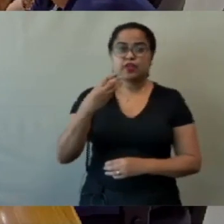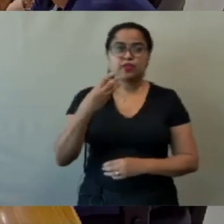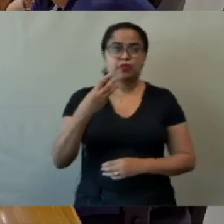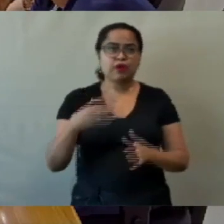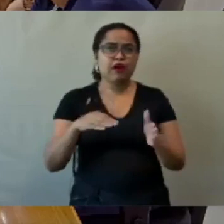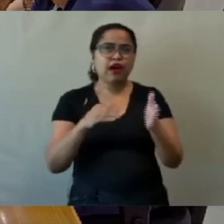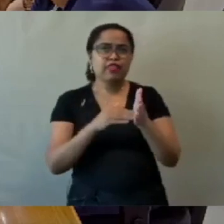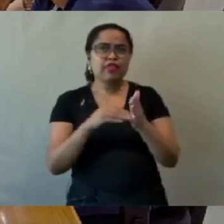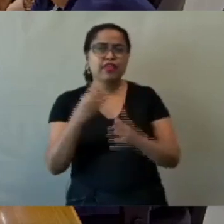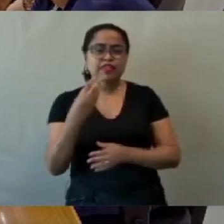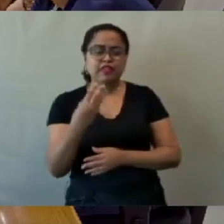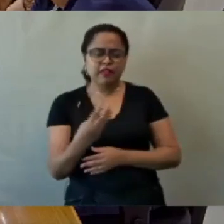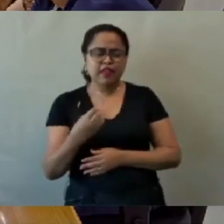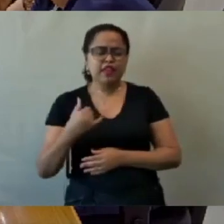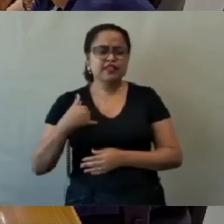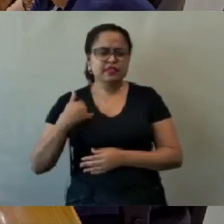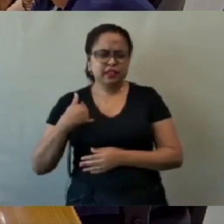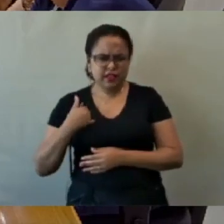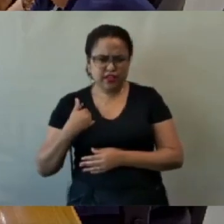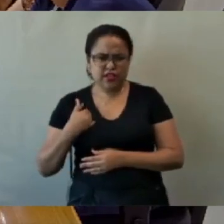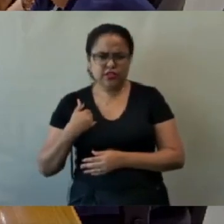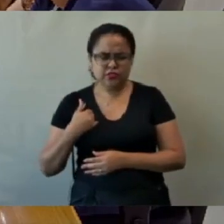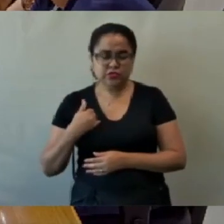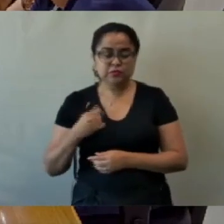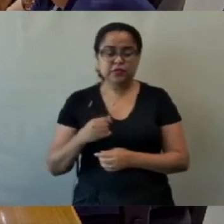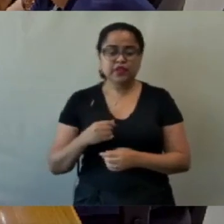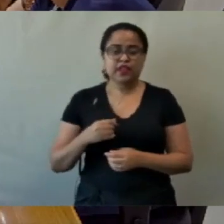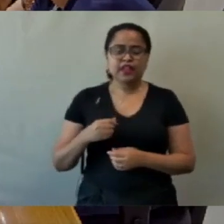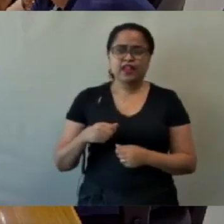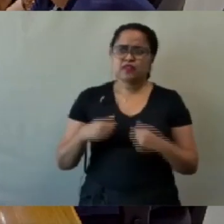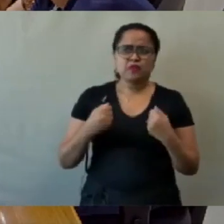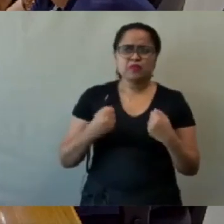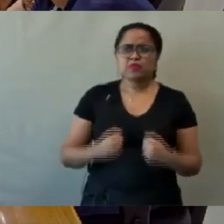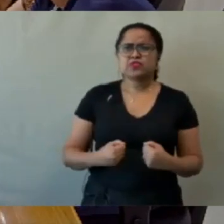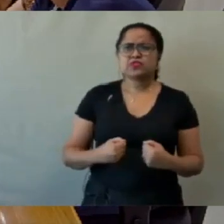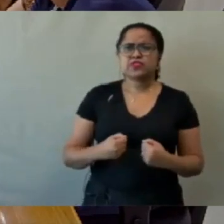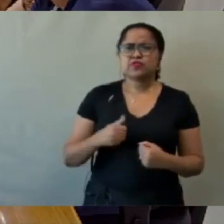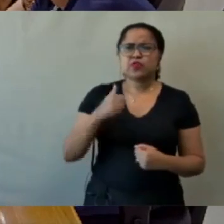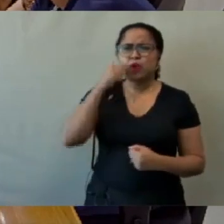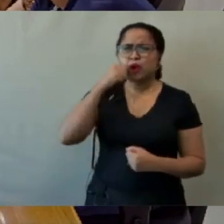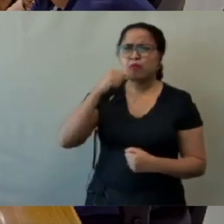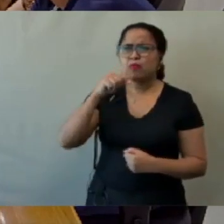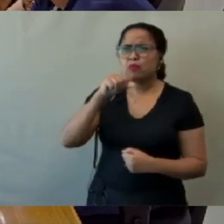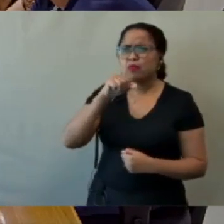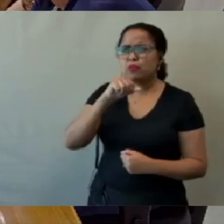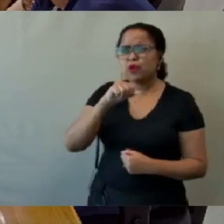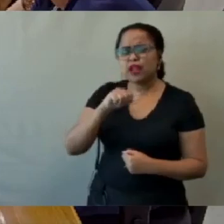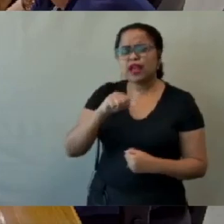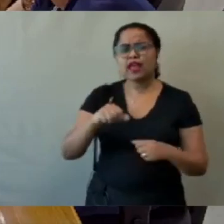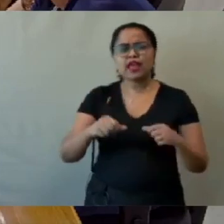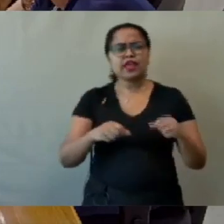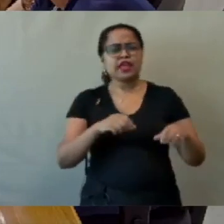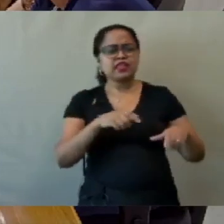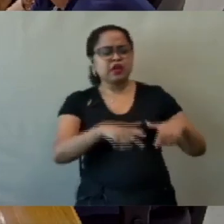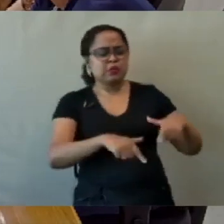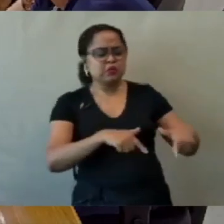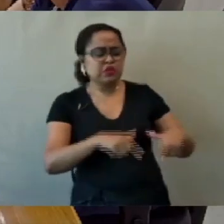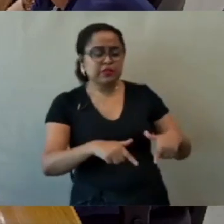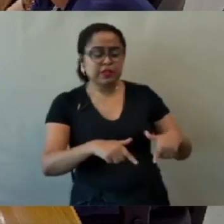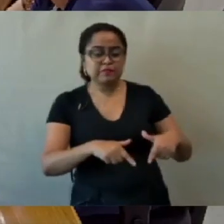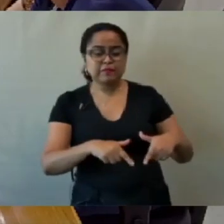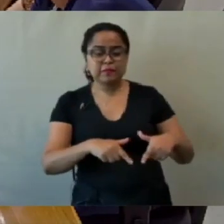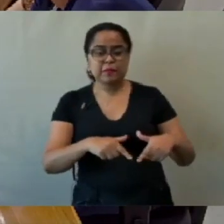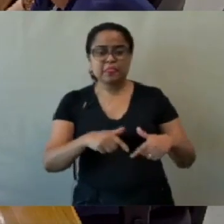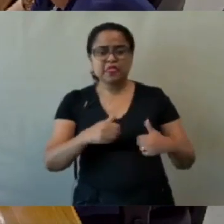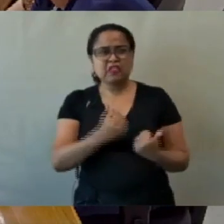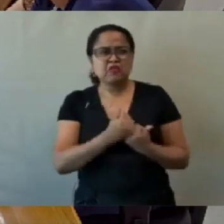mas é impossível você pensar que uma mulher consegue estar empregada, ela vai estar num subemprego ou autônoma, porque ela não